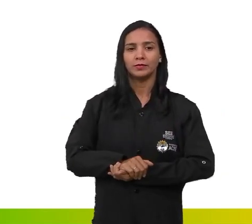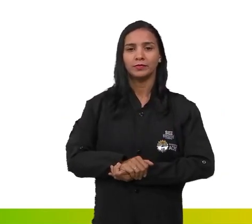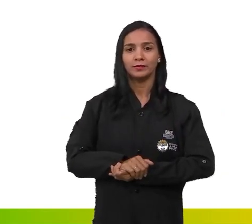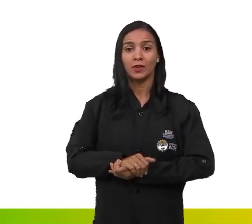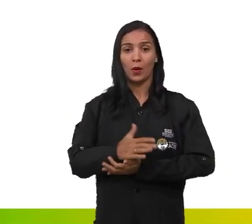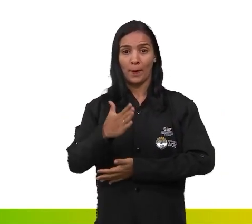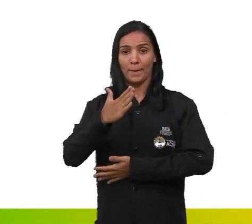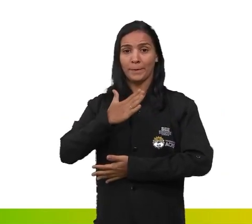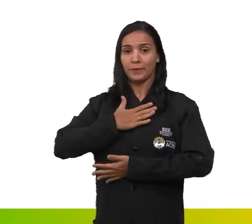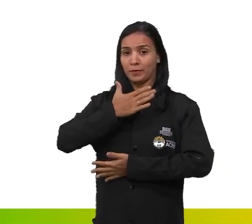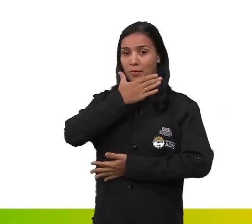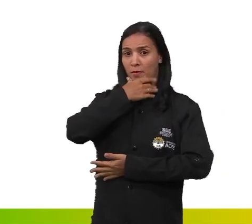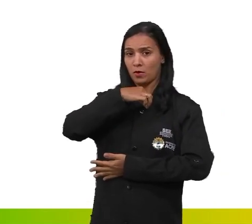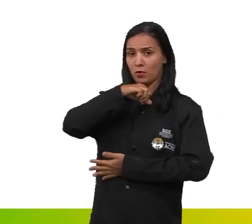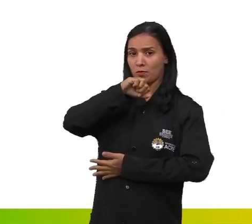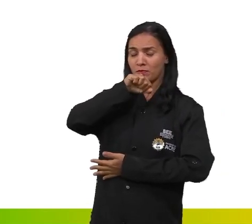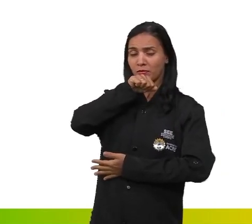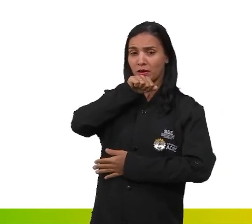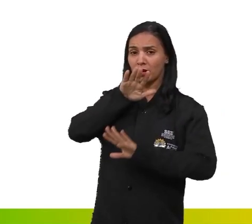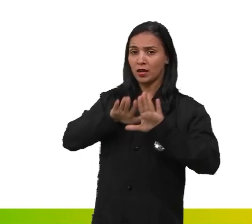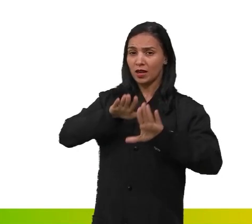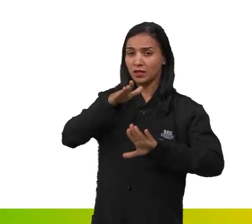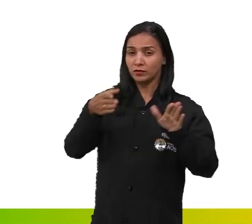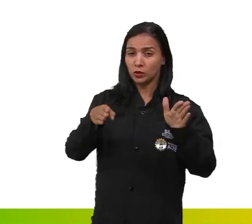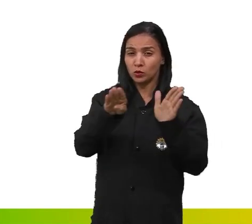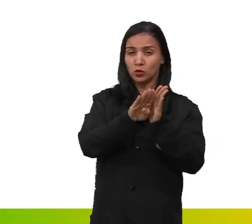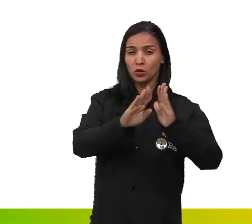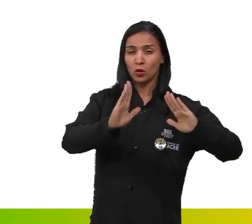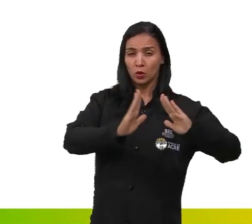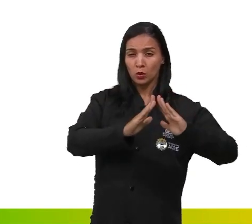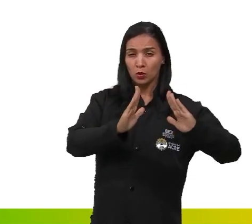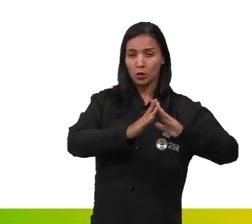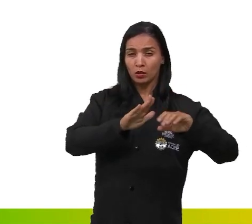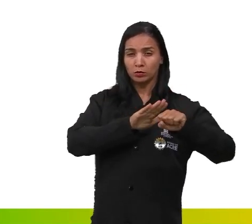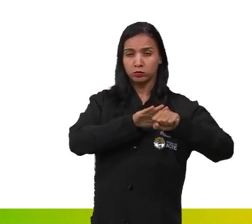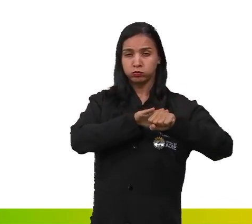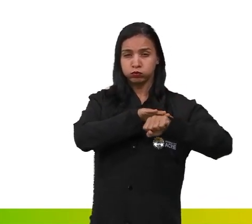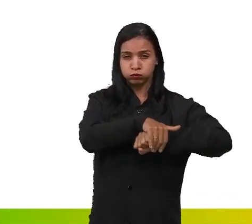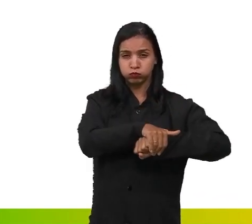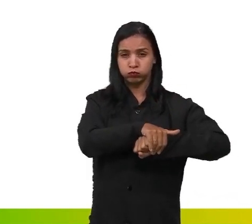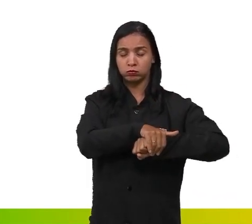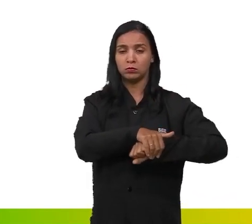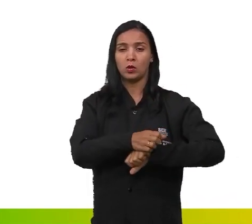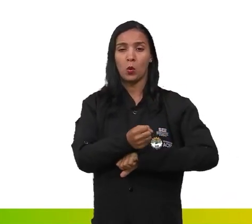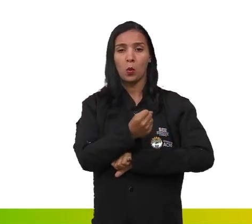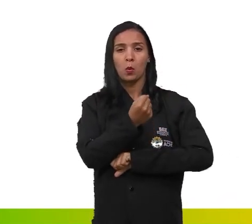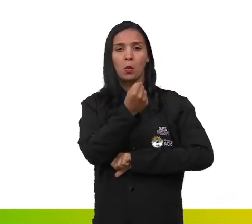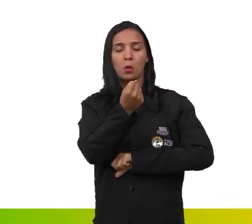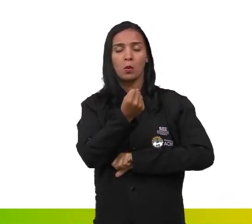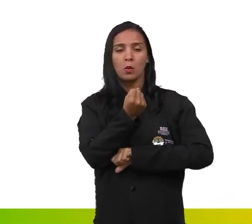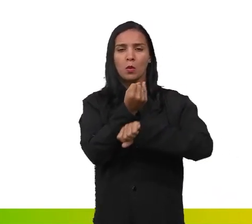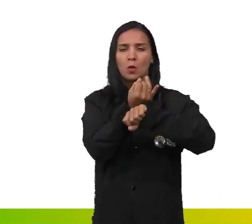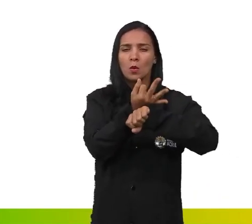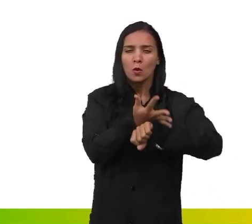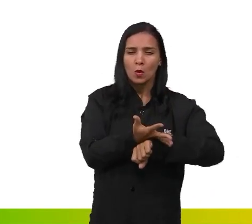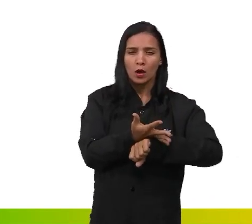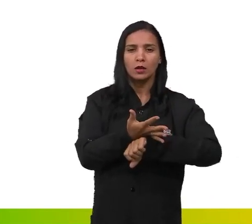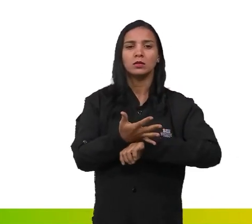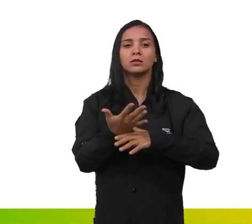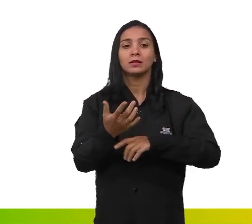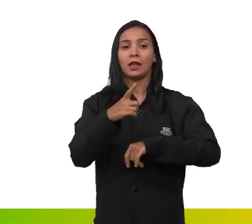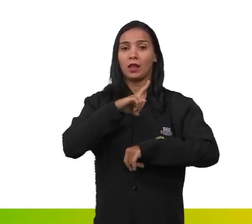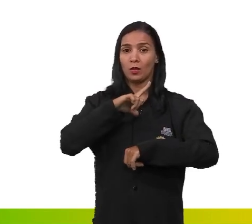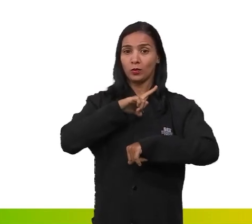às vezes chega em casa tarde, noite. Então, nós temos aqui um horário,